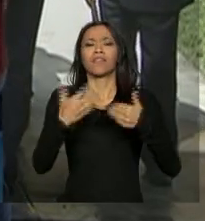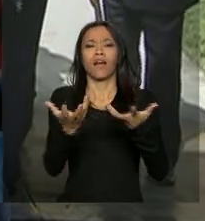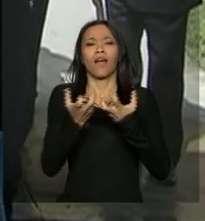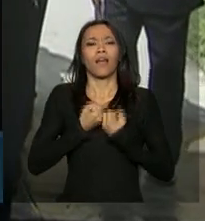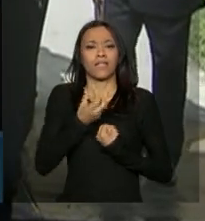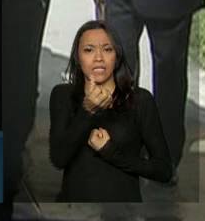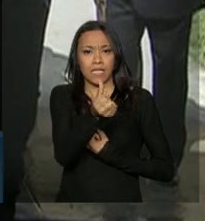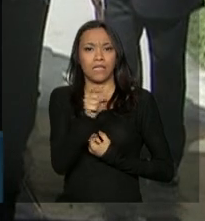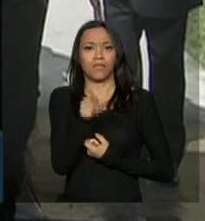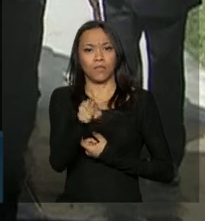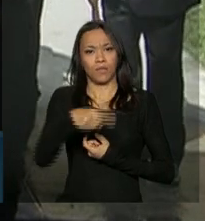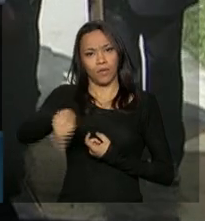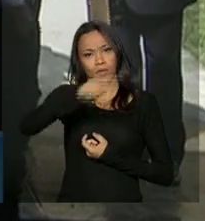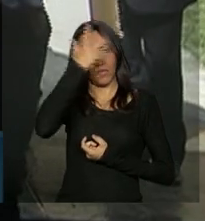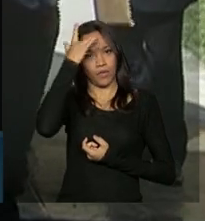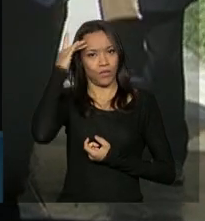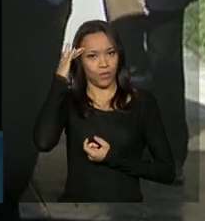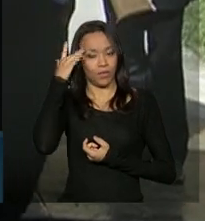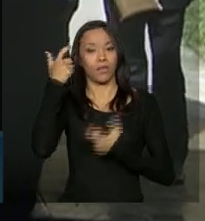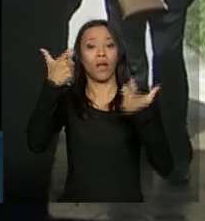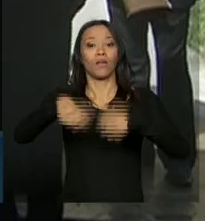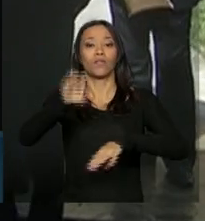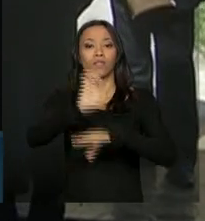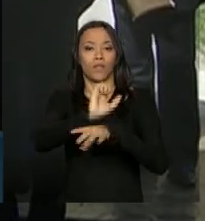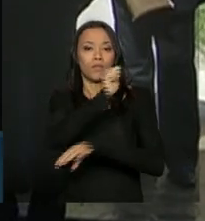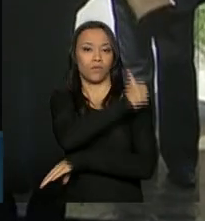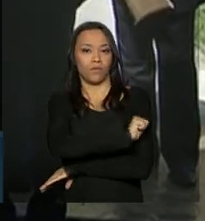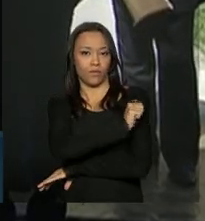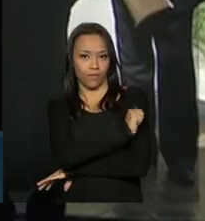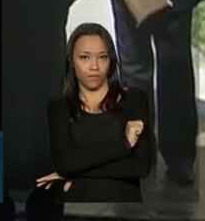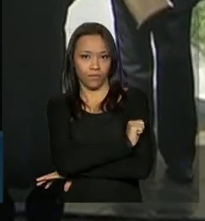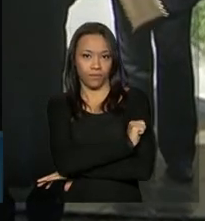pessoas lá no bairro do Cosmos no Rio de Janeiro